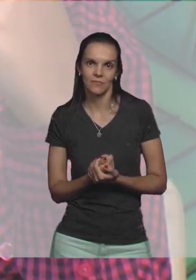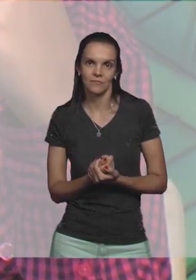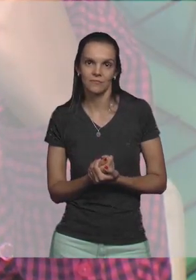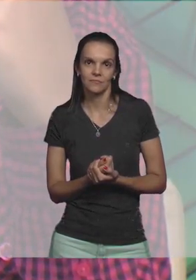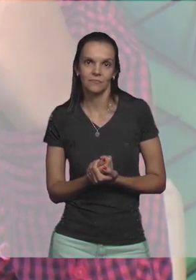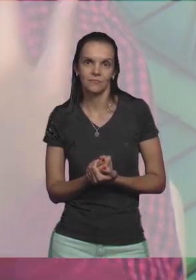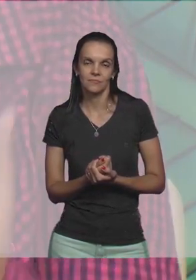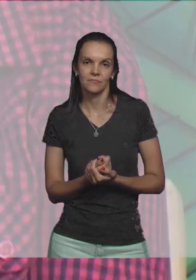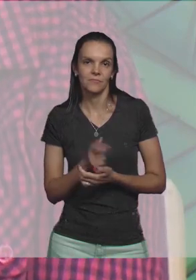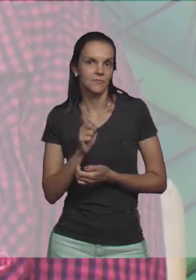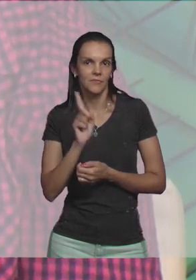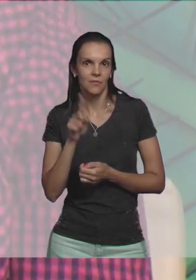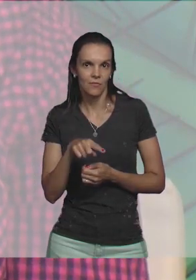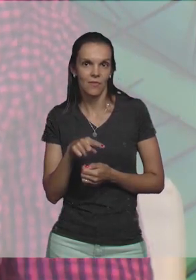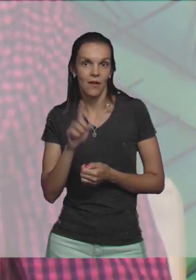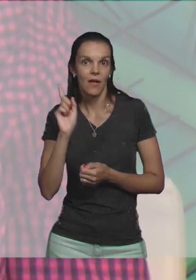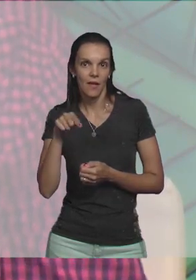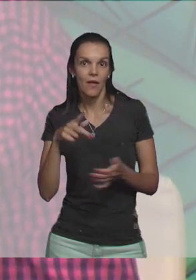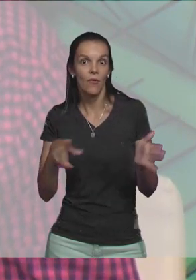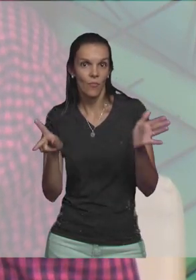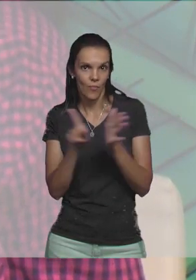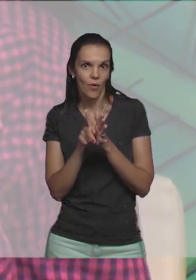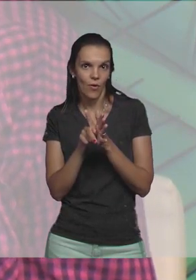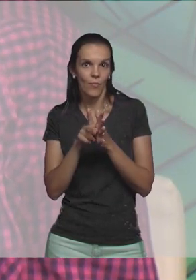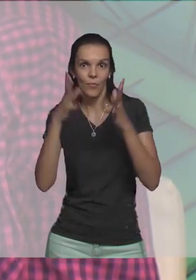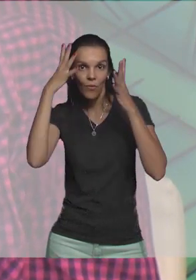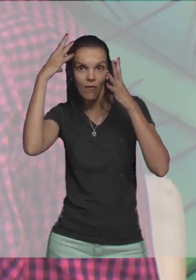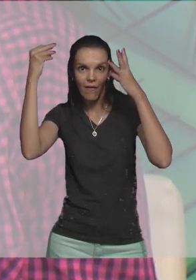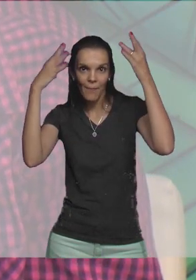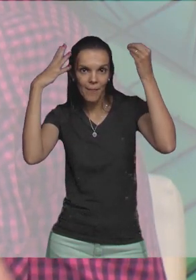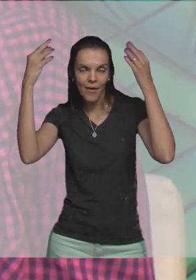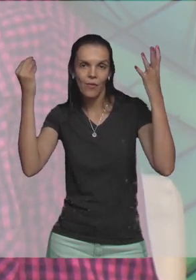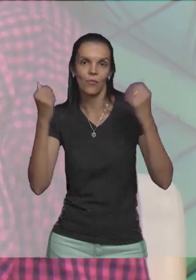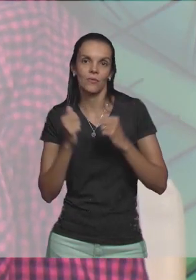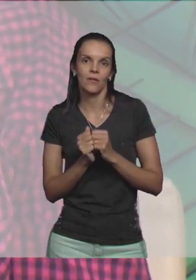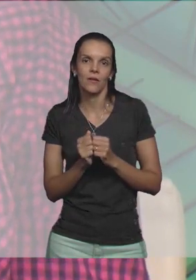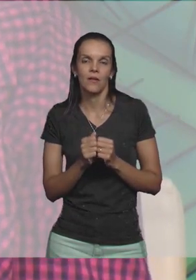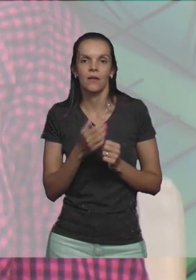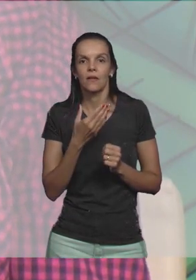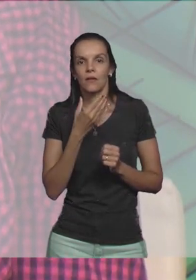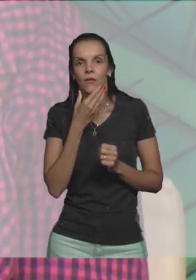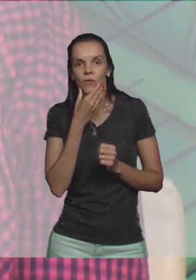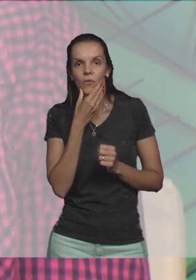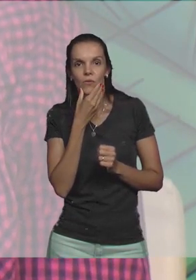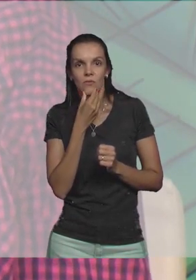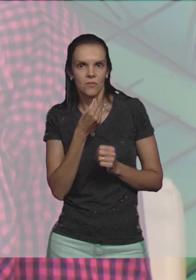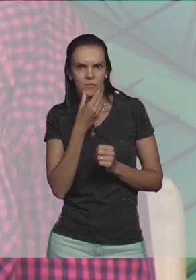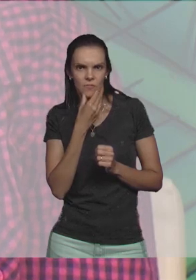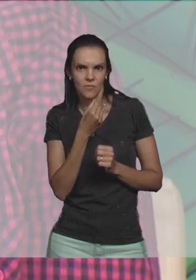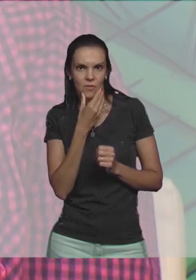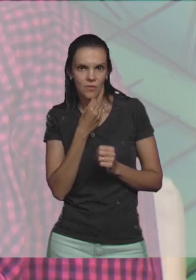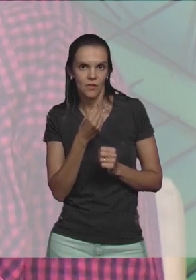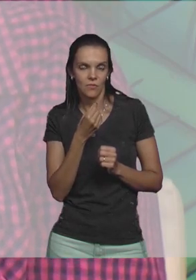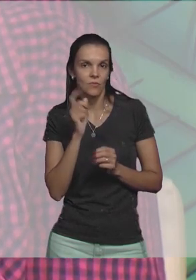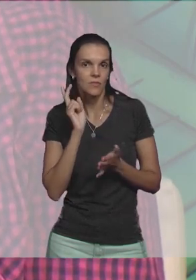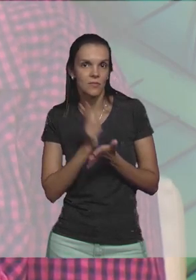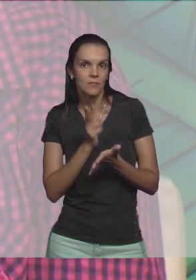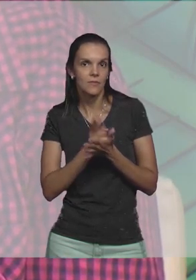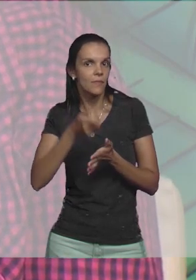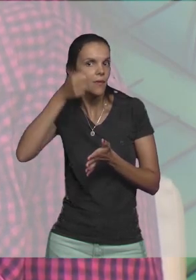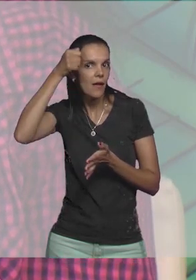Black Power, ela não é uma fantasia, ela é o cabelo de uma pessoa. Os meninos, durante muito tempo, sempre rasparam a cabeça, isso tem um